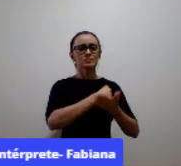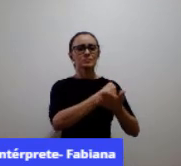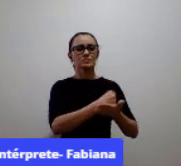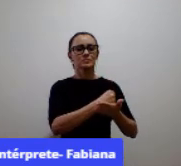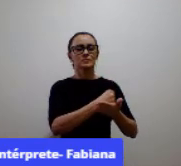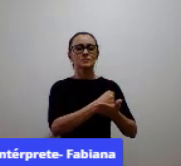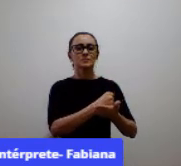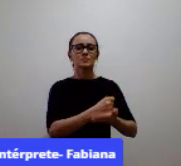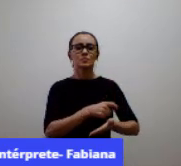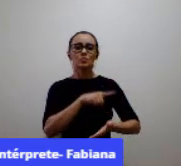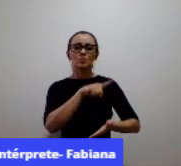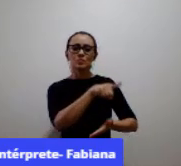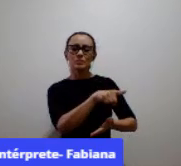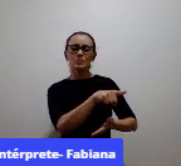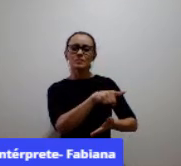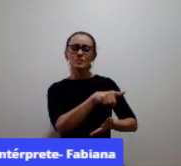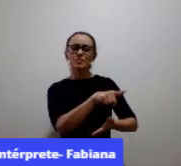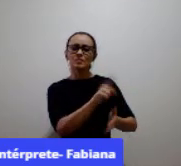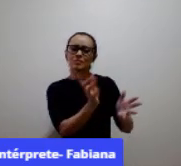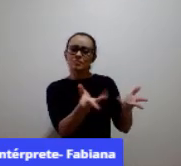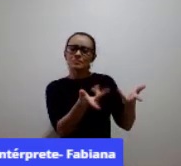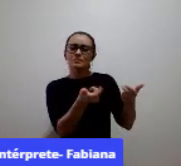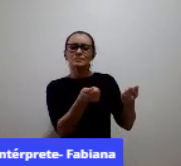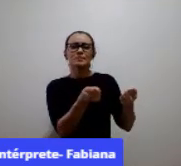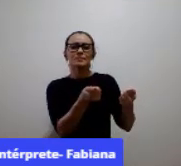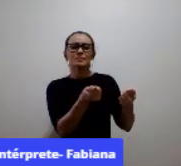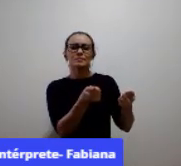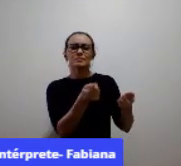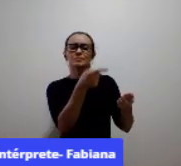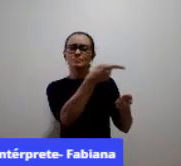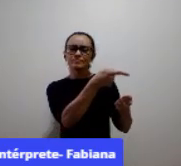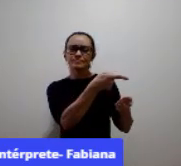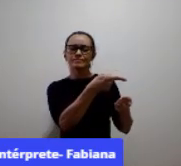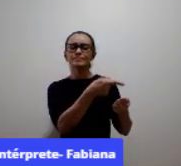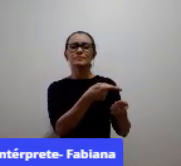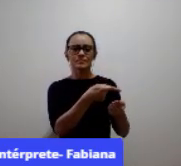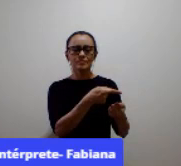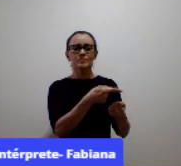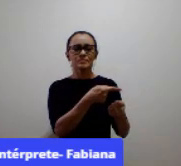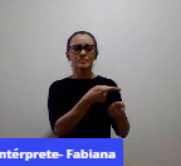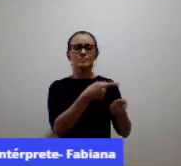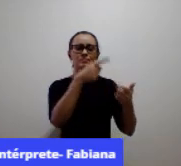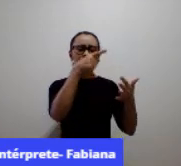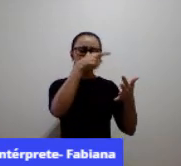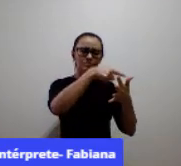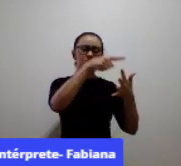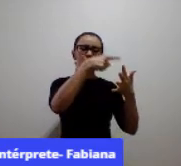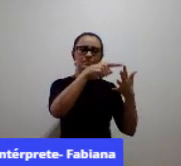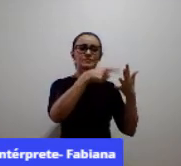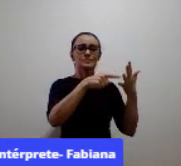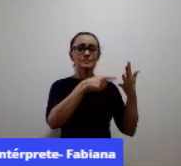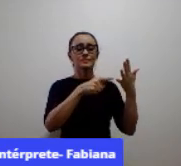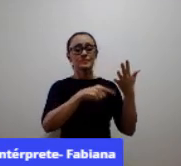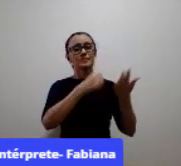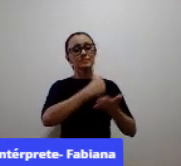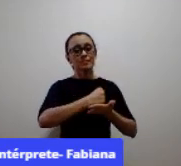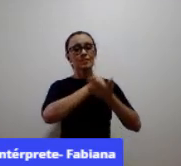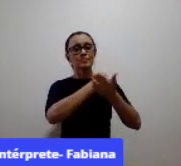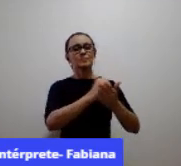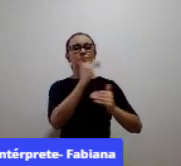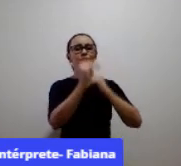existentes desse aluno, né? Que pontos ele tem que favorece esse desenvolvimento. Então, quando